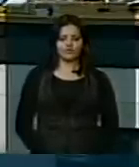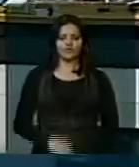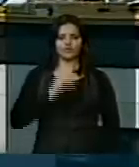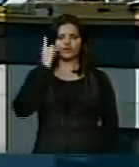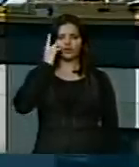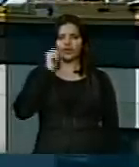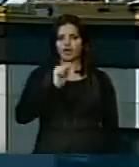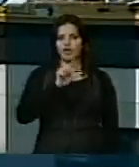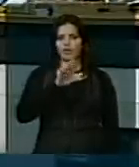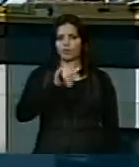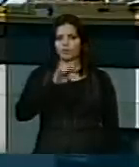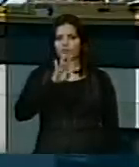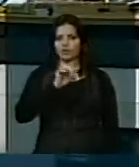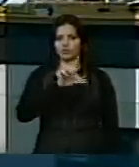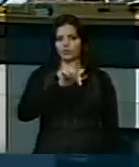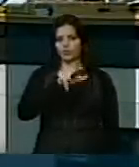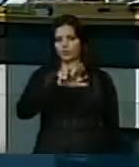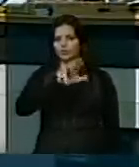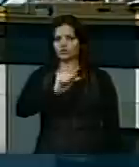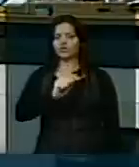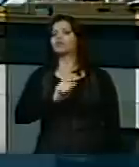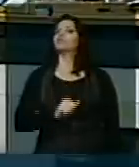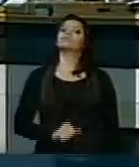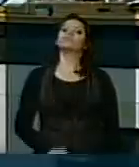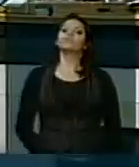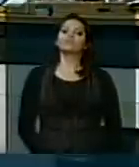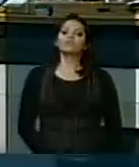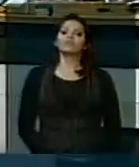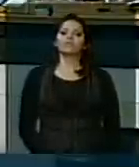Deputado Alberto Lucena, depois Décio Lima, Otávio Leite.